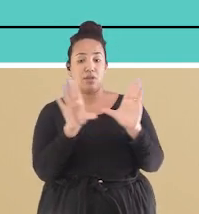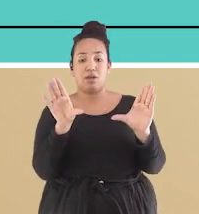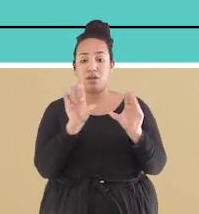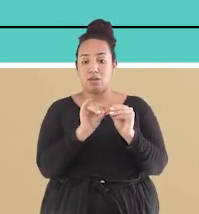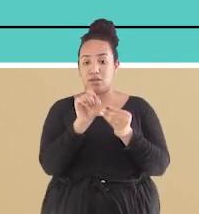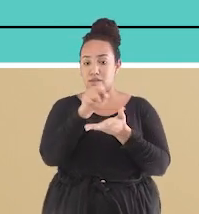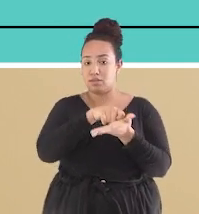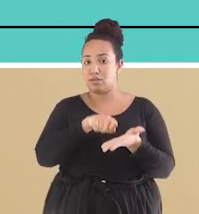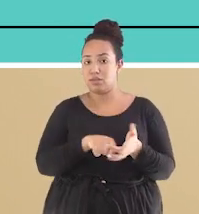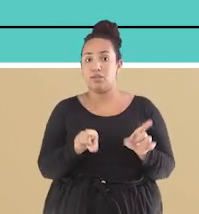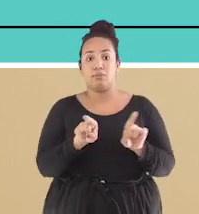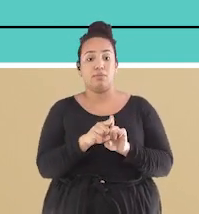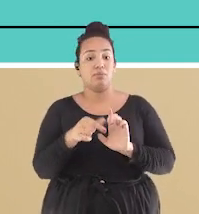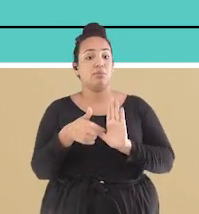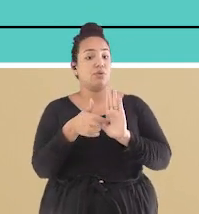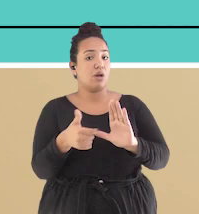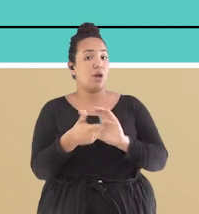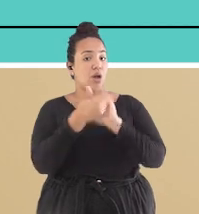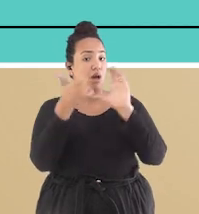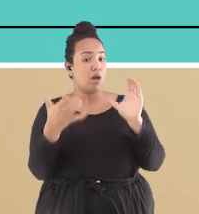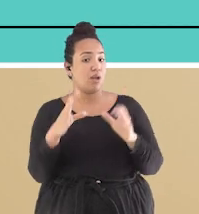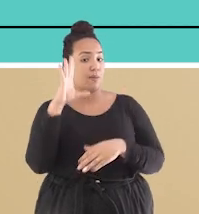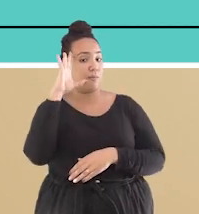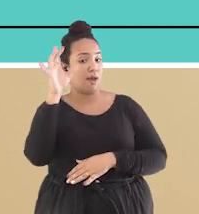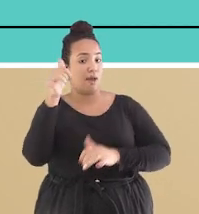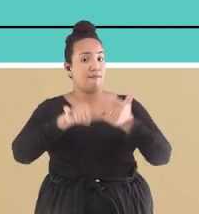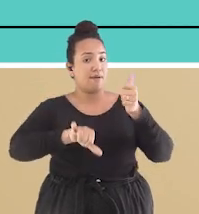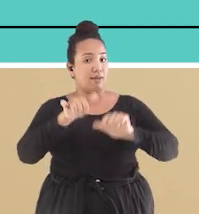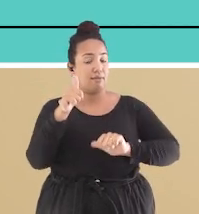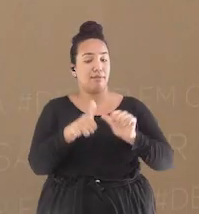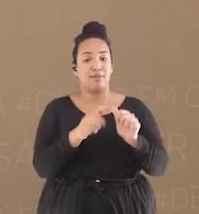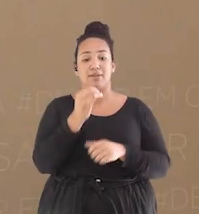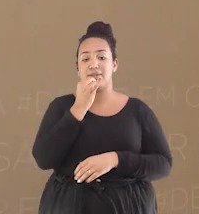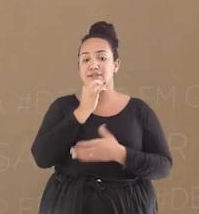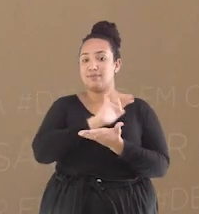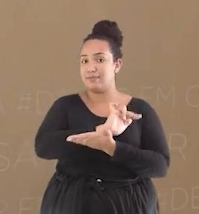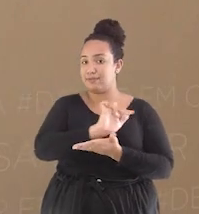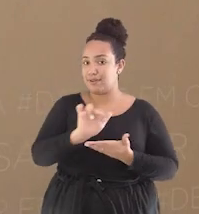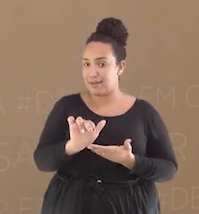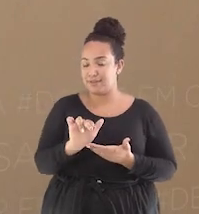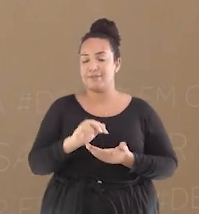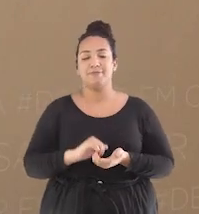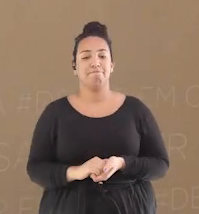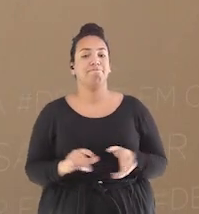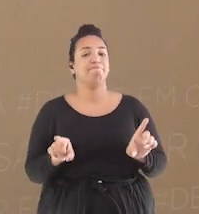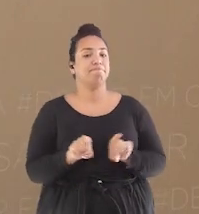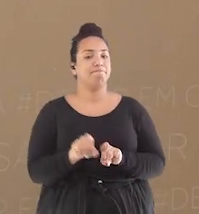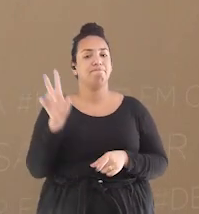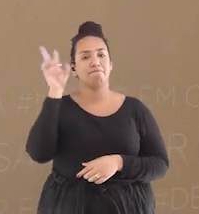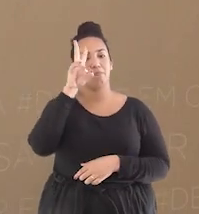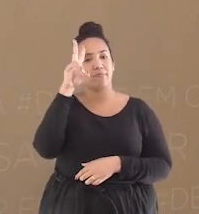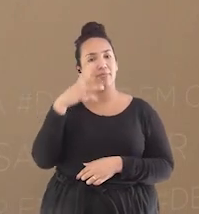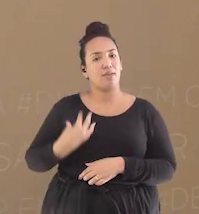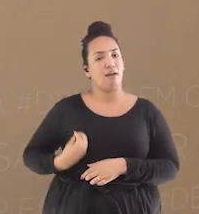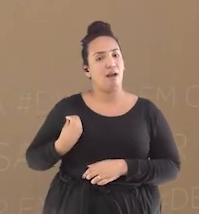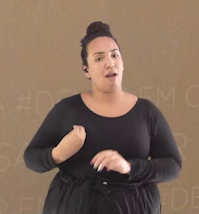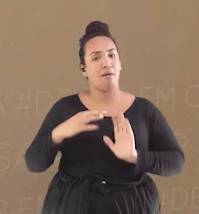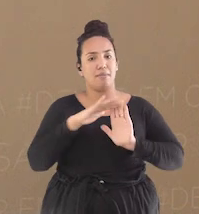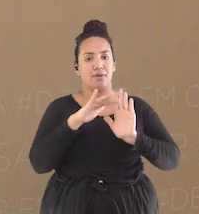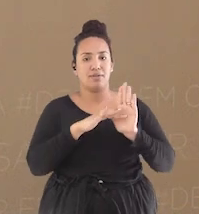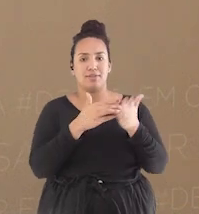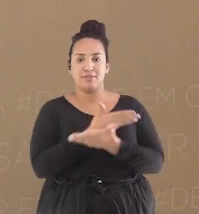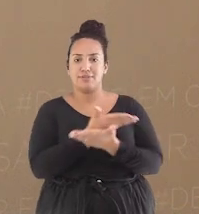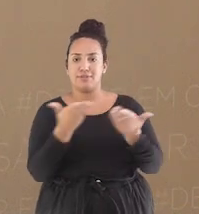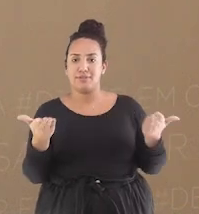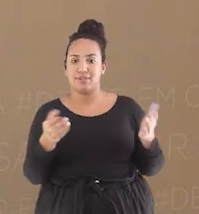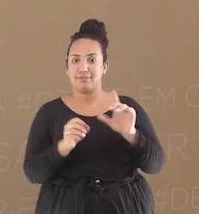destacando suas características principais através da análise de exemplos. E não se esqueçam de marcar a presença de vocês através do QR Code